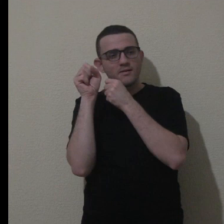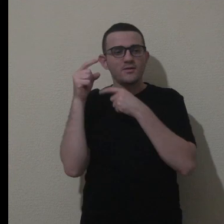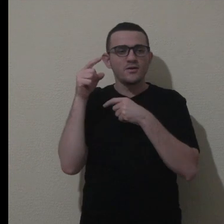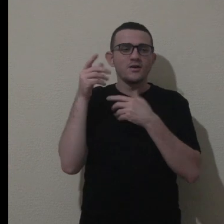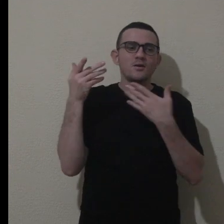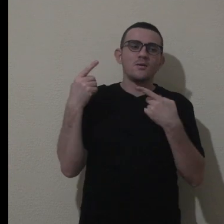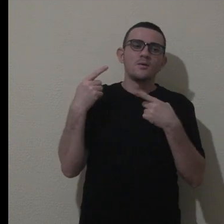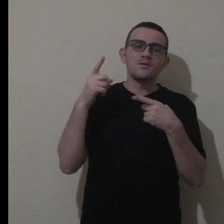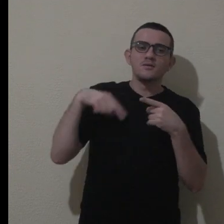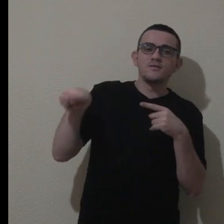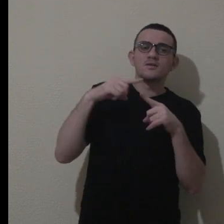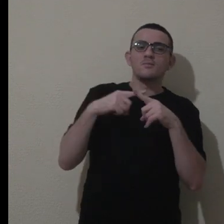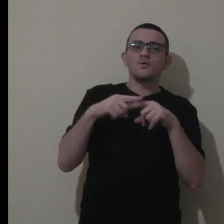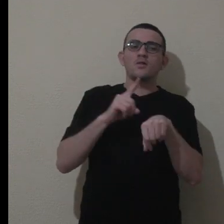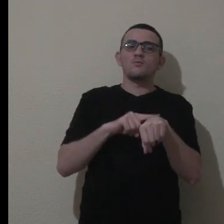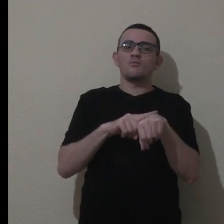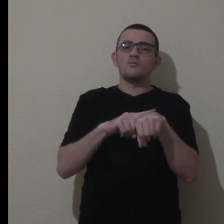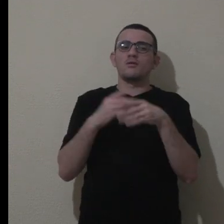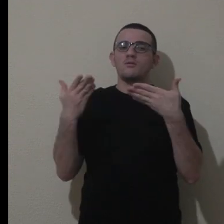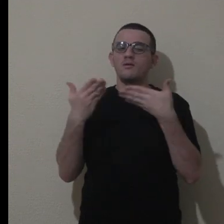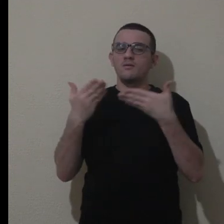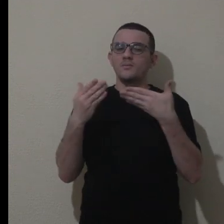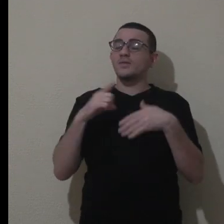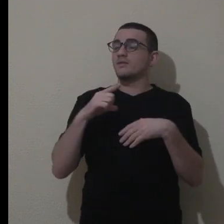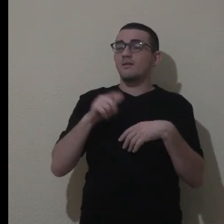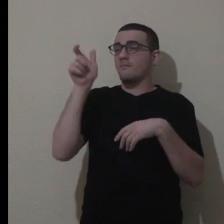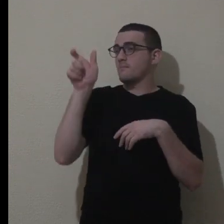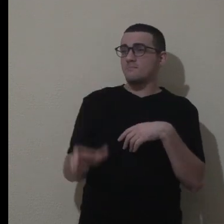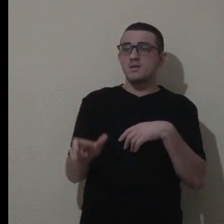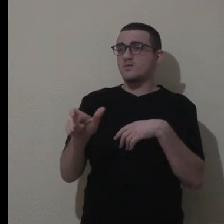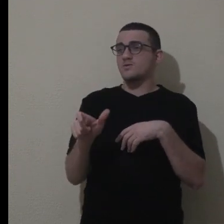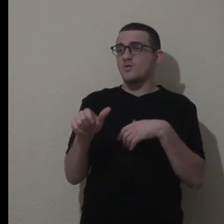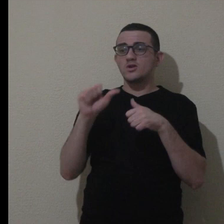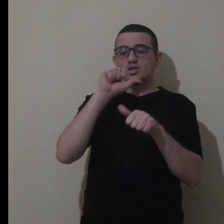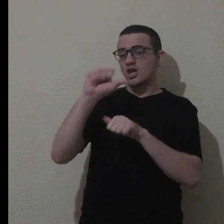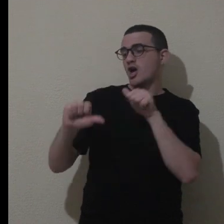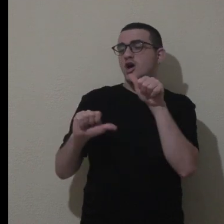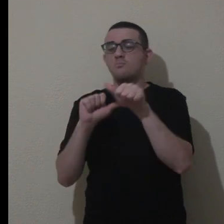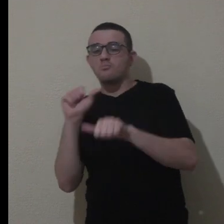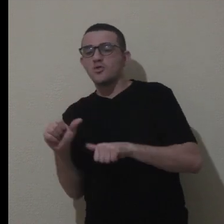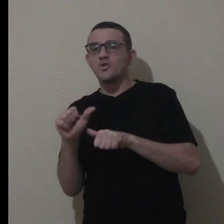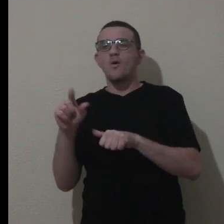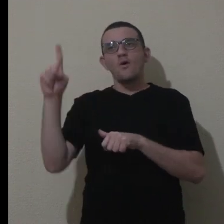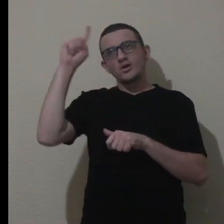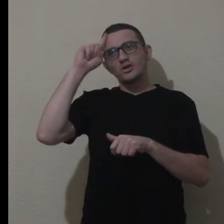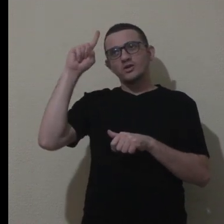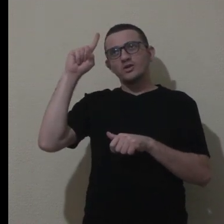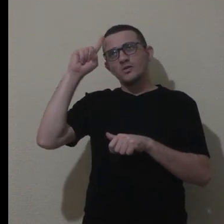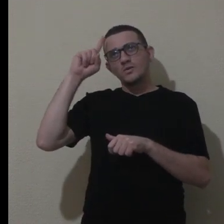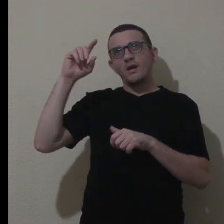de vocês nesse momento de pandemia. Alguns, claramente, já trocaram noite pelo dia,